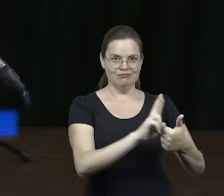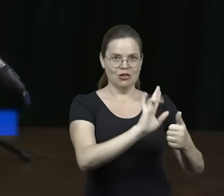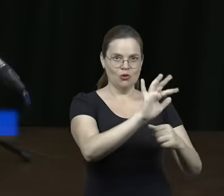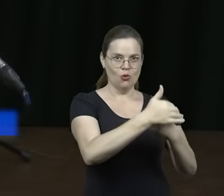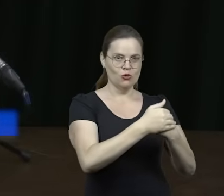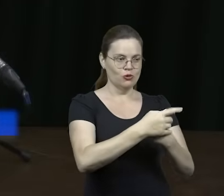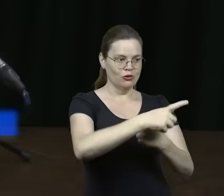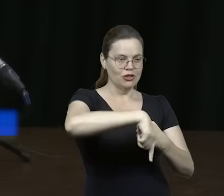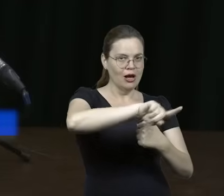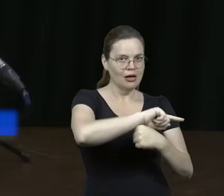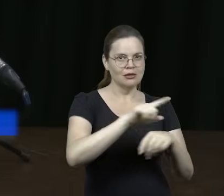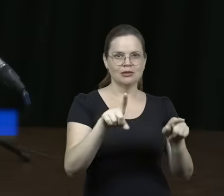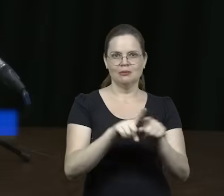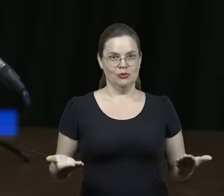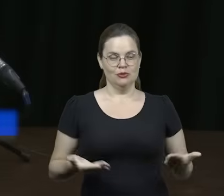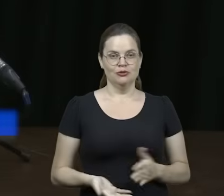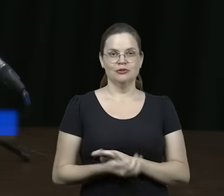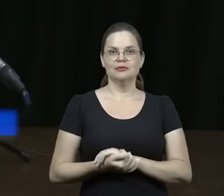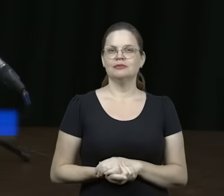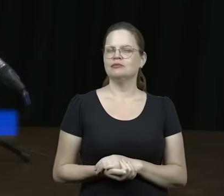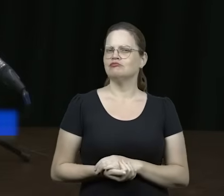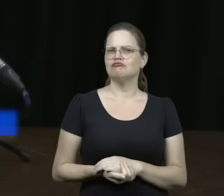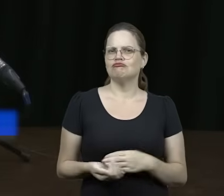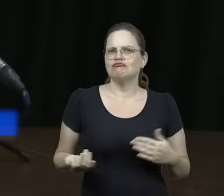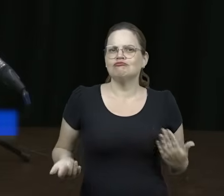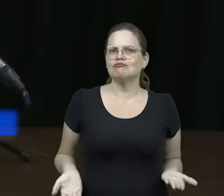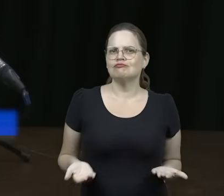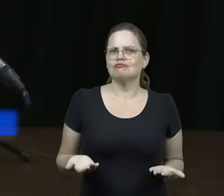que nos assistem, quem é